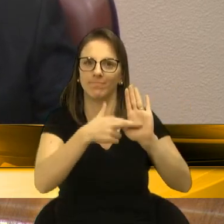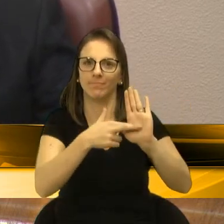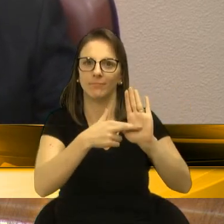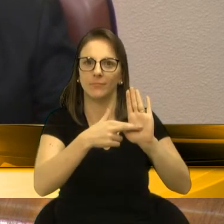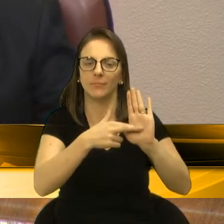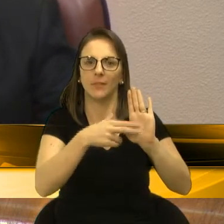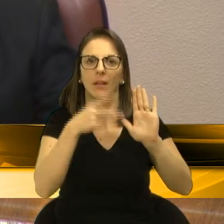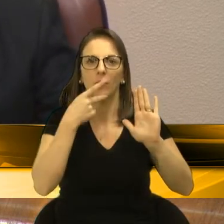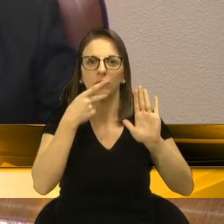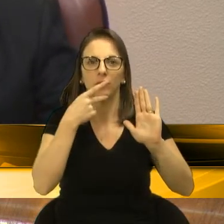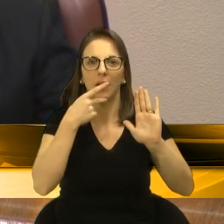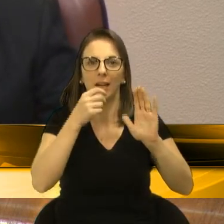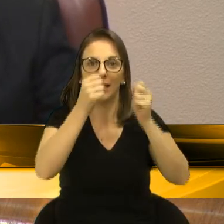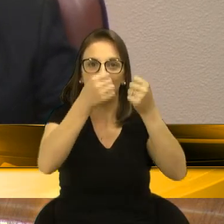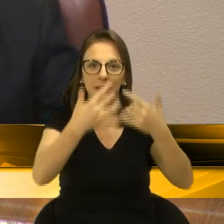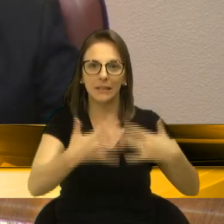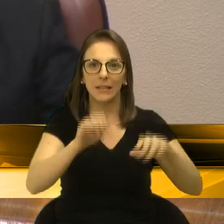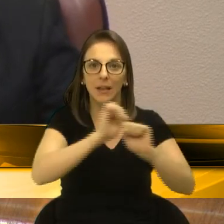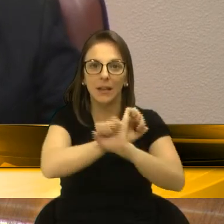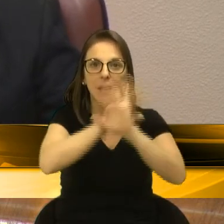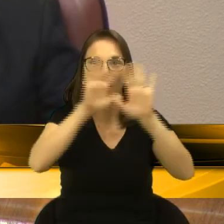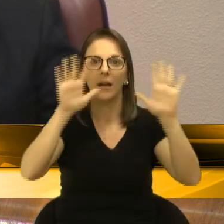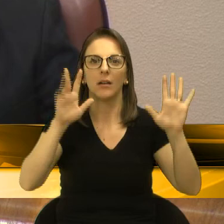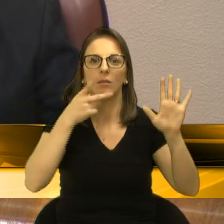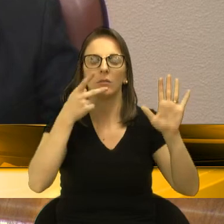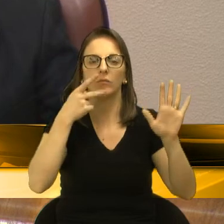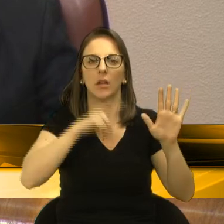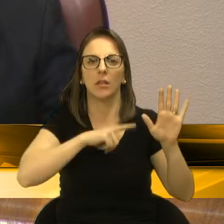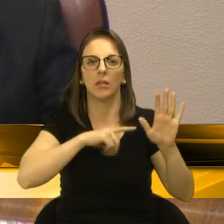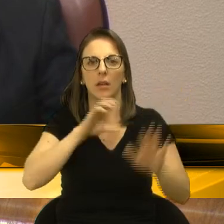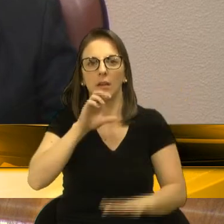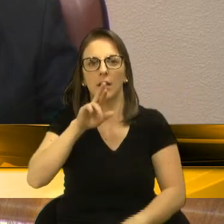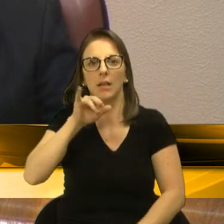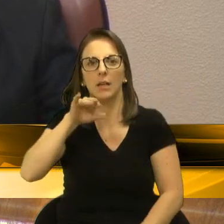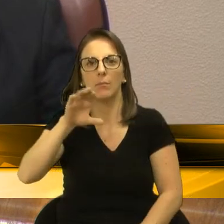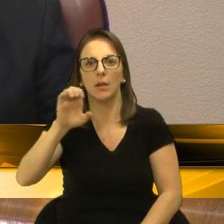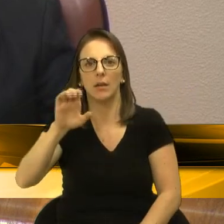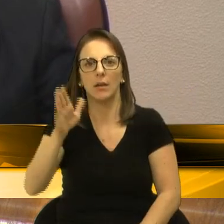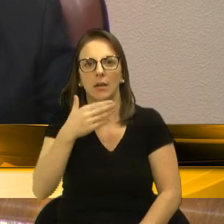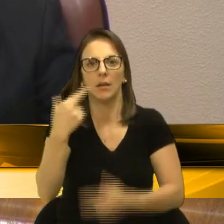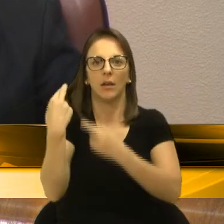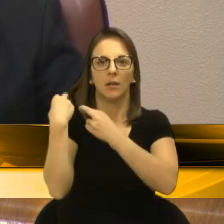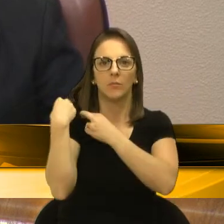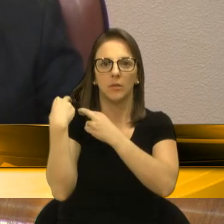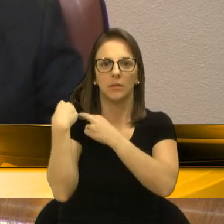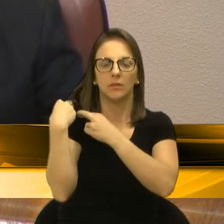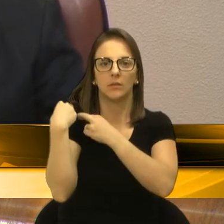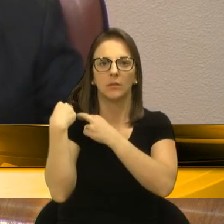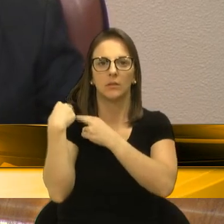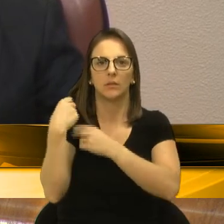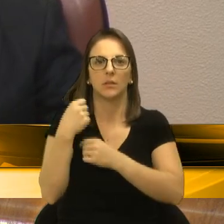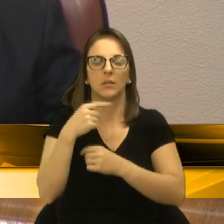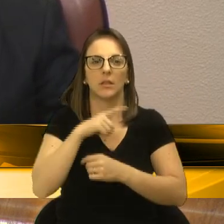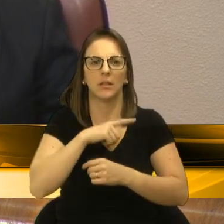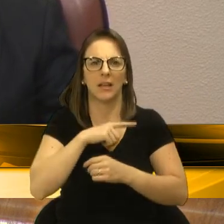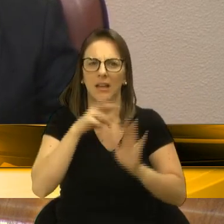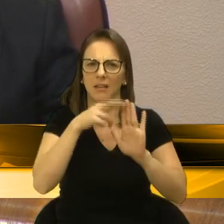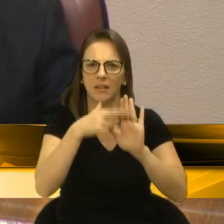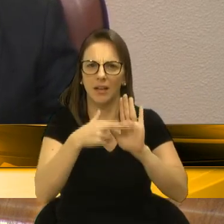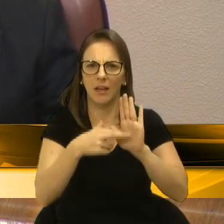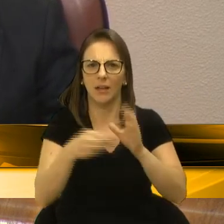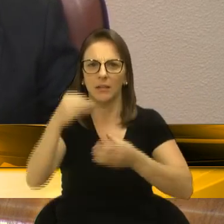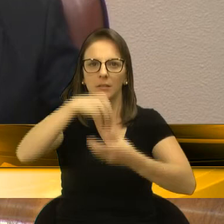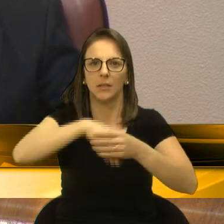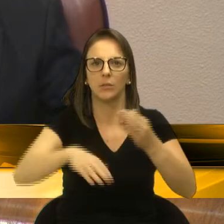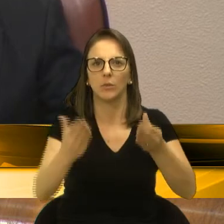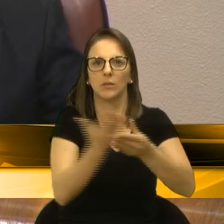especifica propriamente que a definição de crimes de responsabilidade e estabelecimento das respectivas normas do processo de